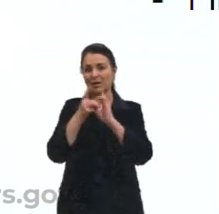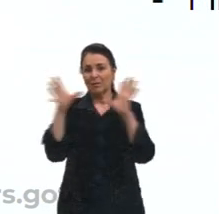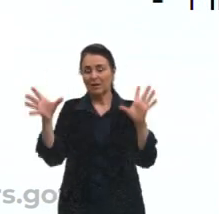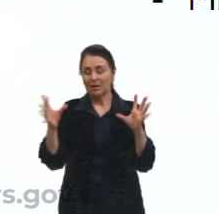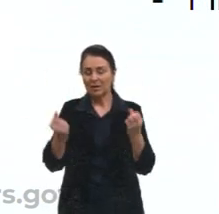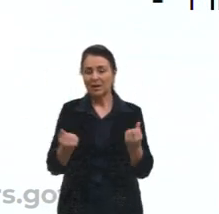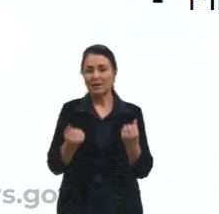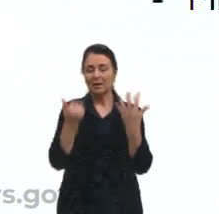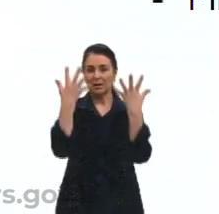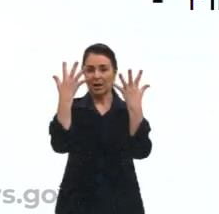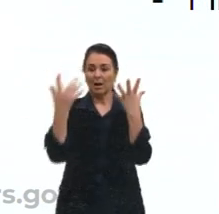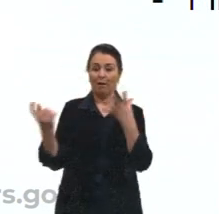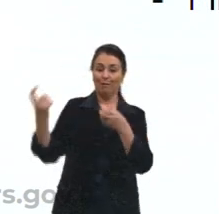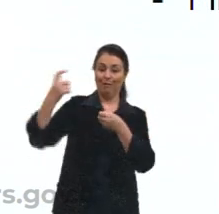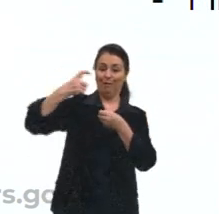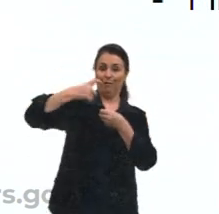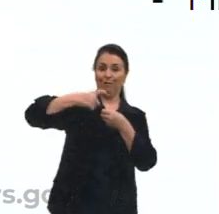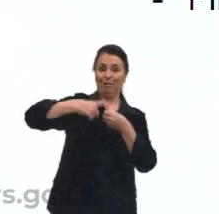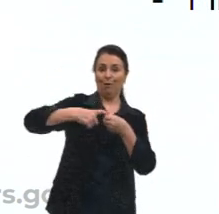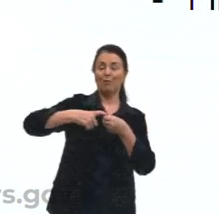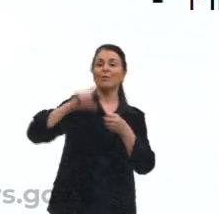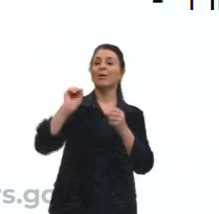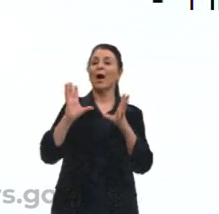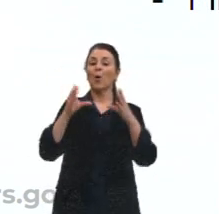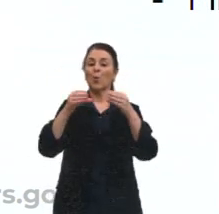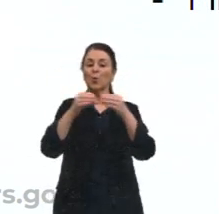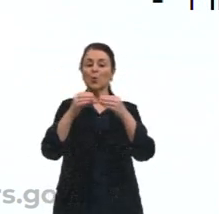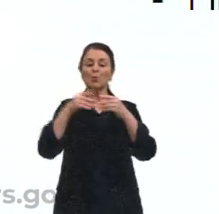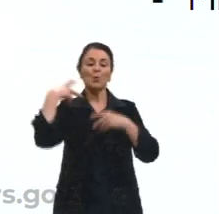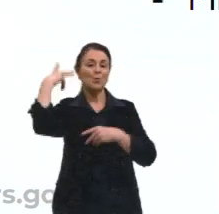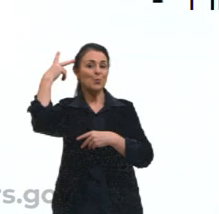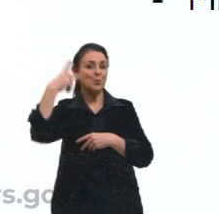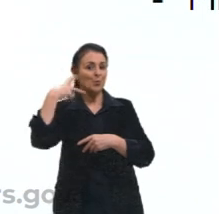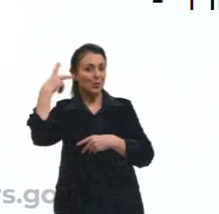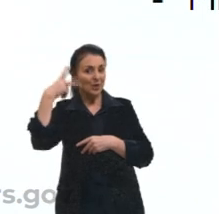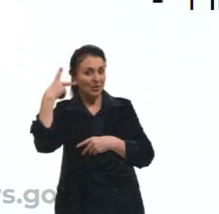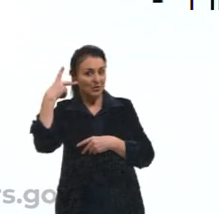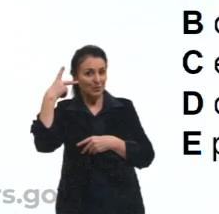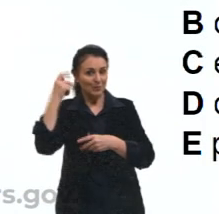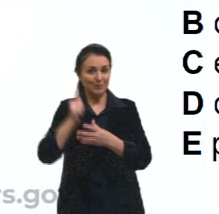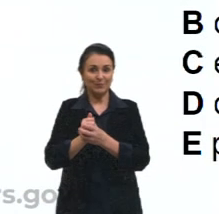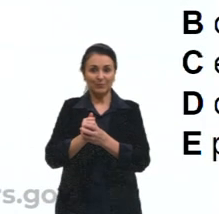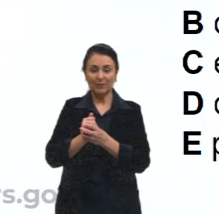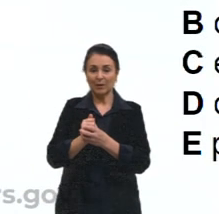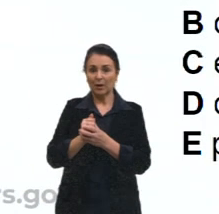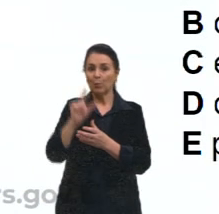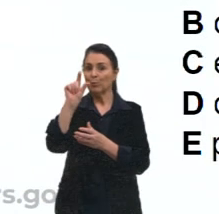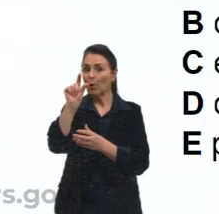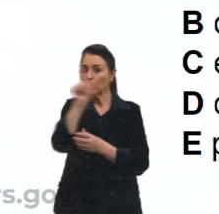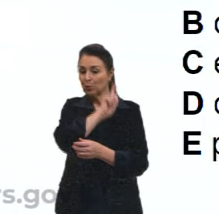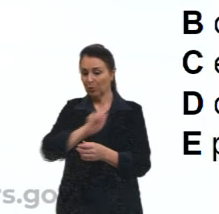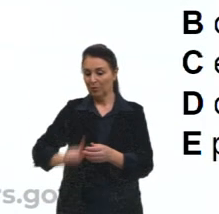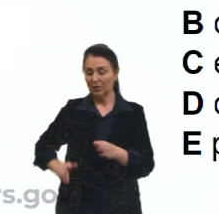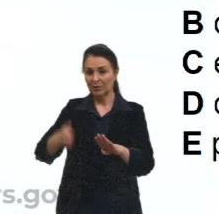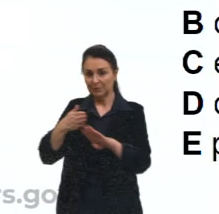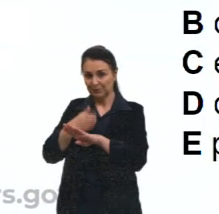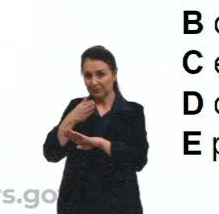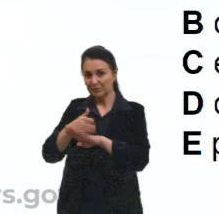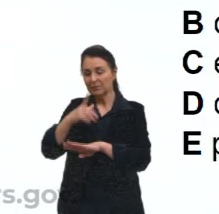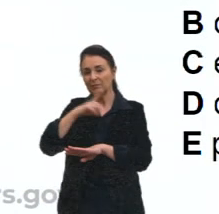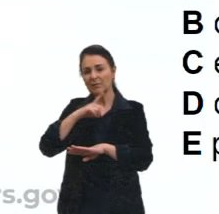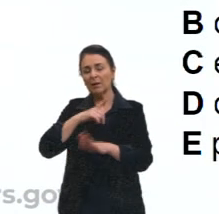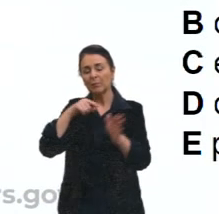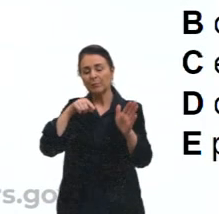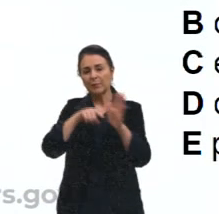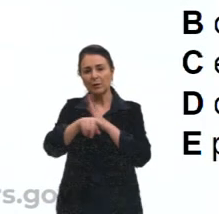que vai voltar então a ser uma aristocracia vai voltar a ser governada por alguns poucos e aqui a gente tem uma questão